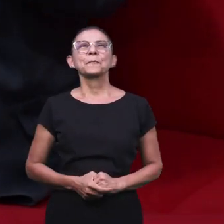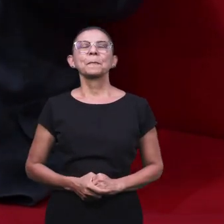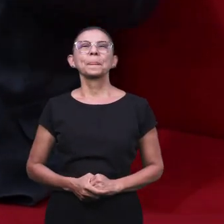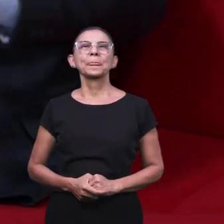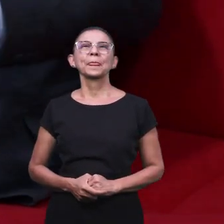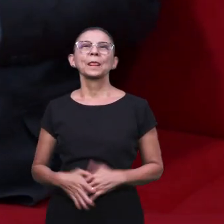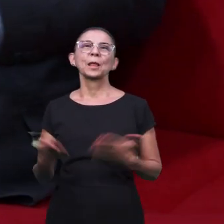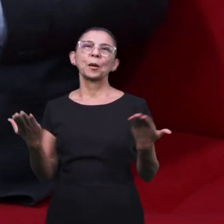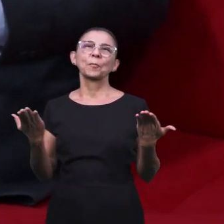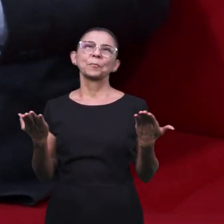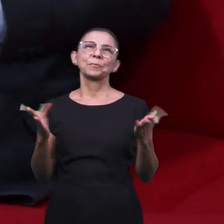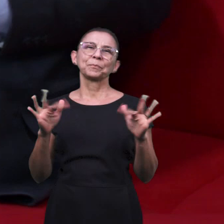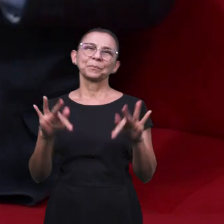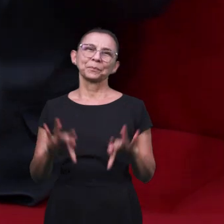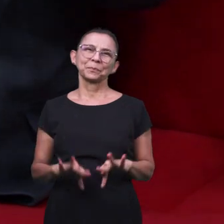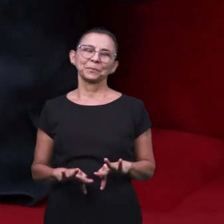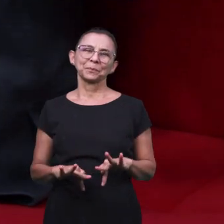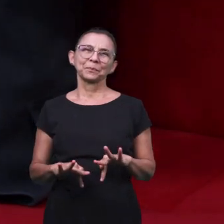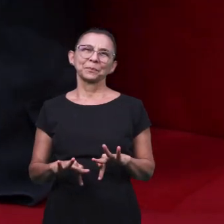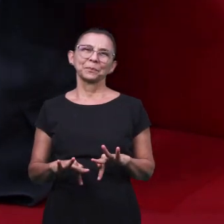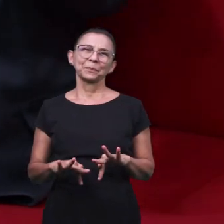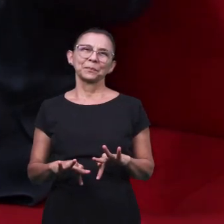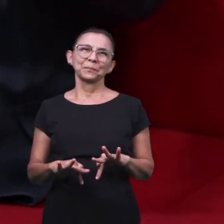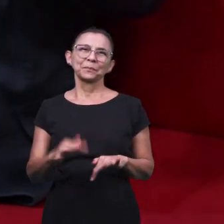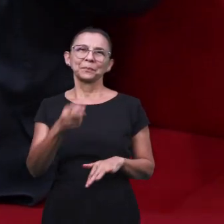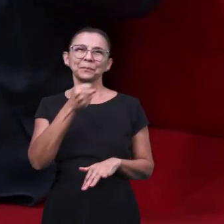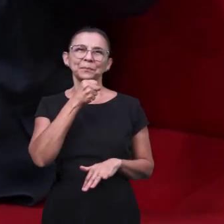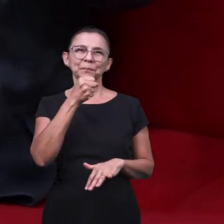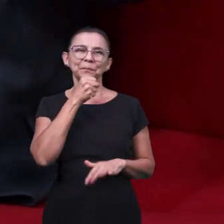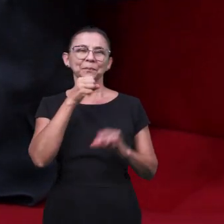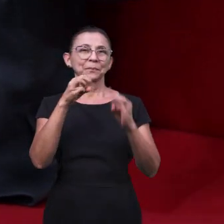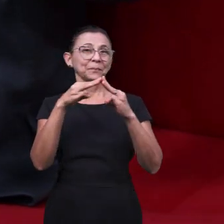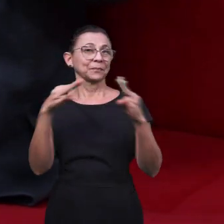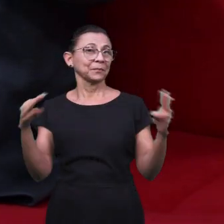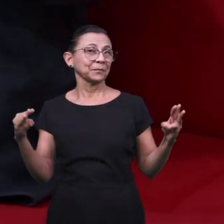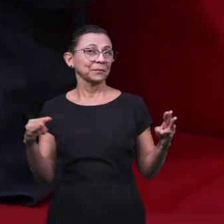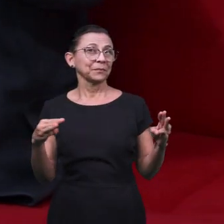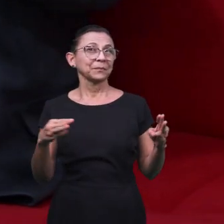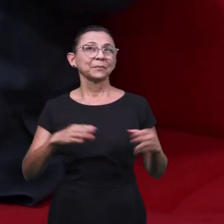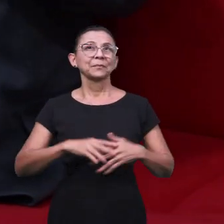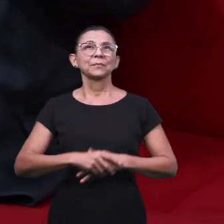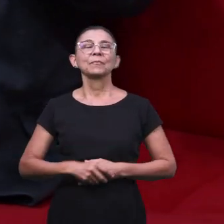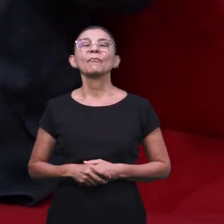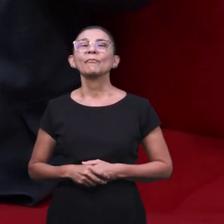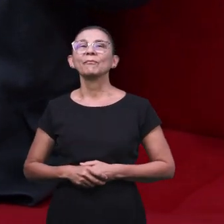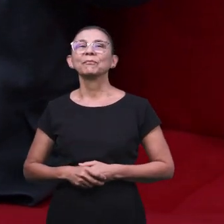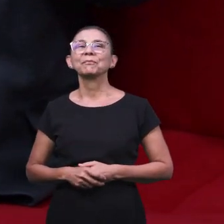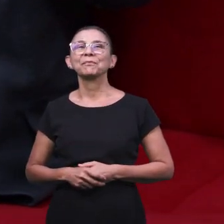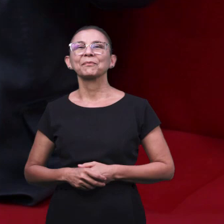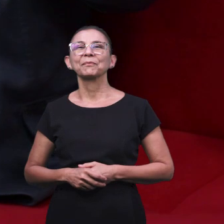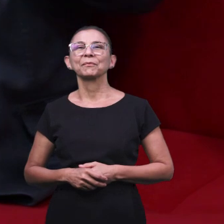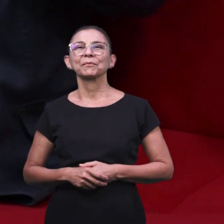Que é o nome. E outros conteúdos que você tem ali sobre a nossa irmã Doroteia,